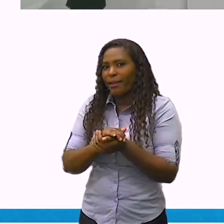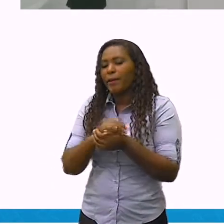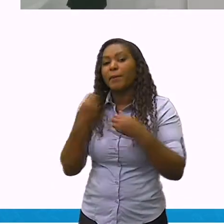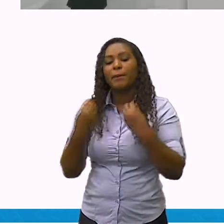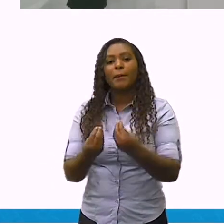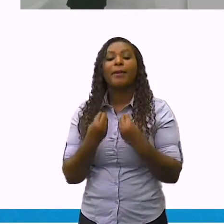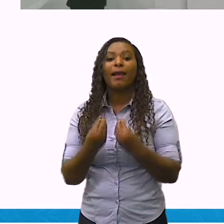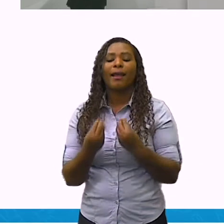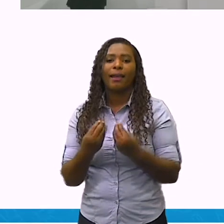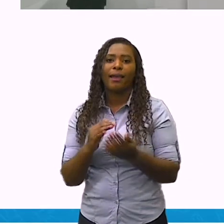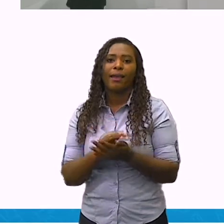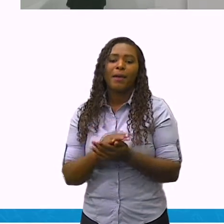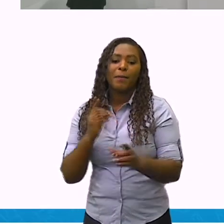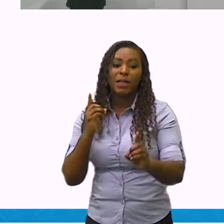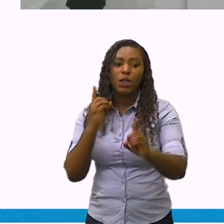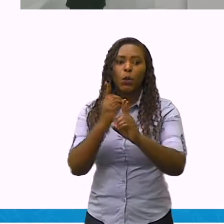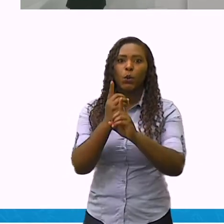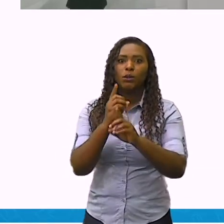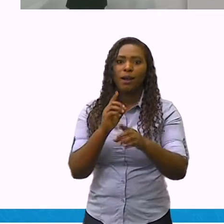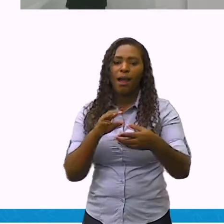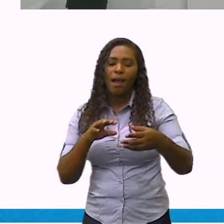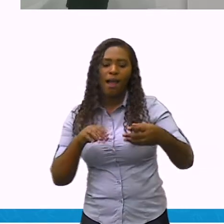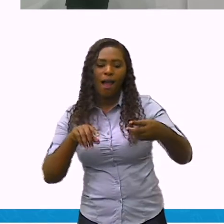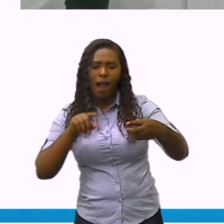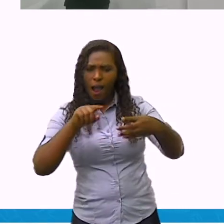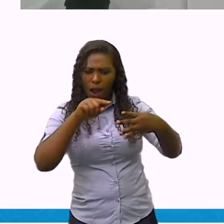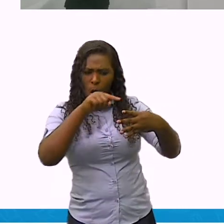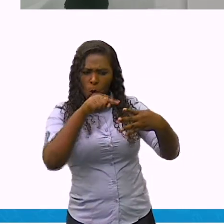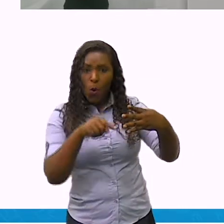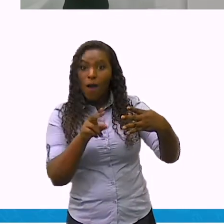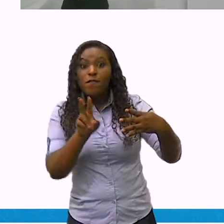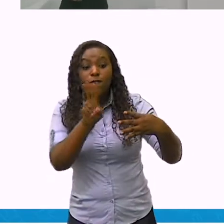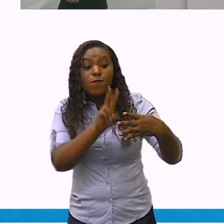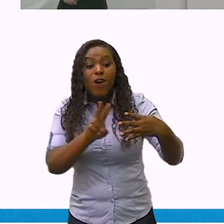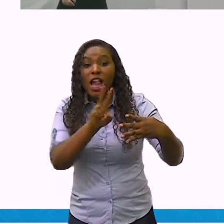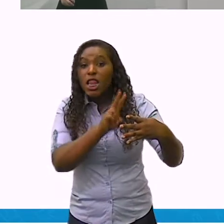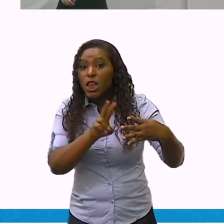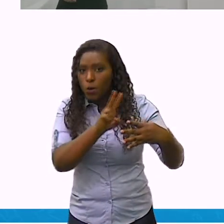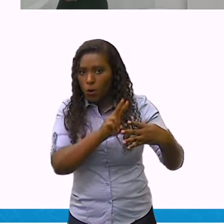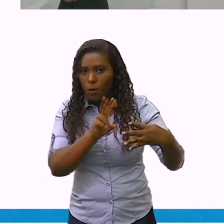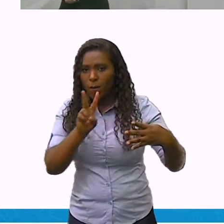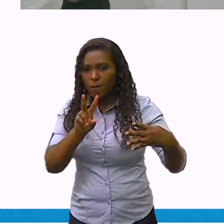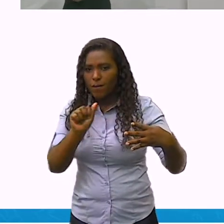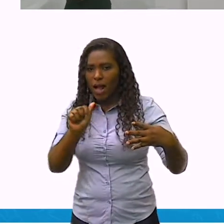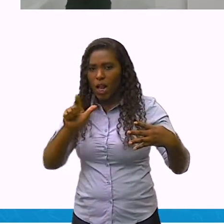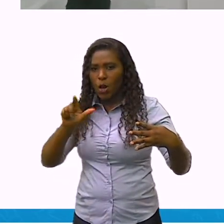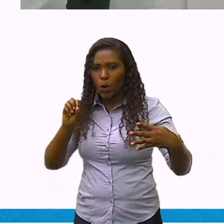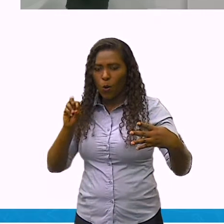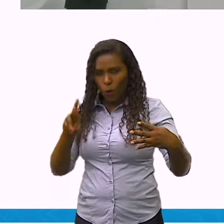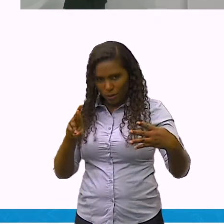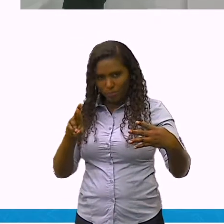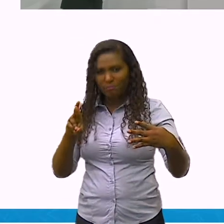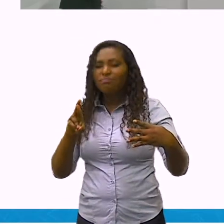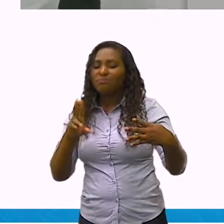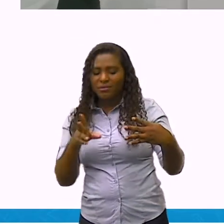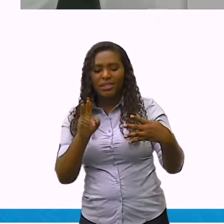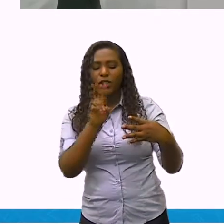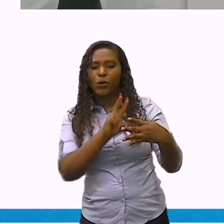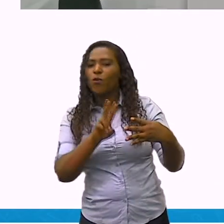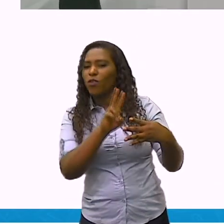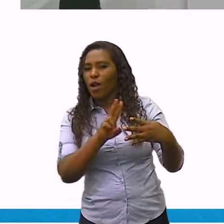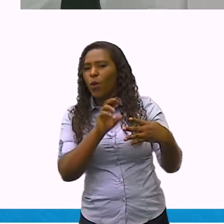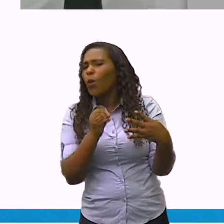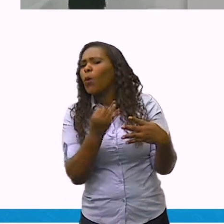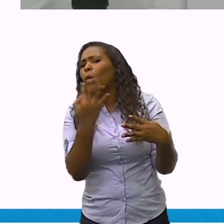valor destas cédulas. Este quiz, ele tem como nome dinheiro. Vamos lá? Vamos juntos